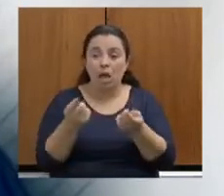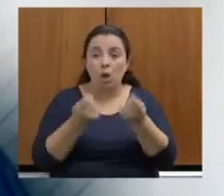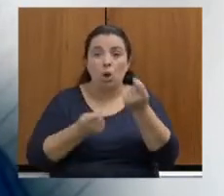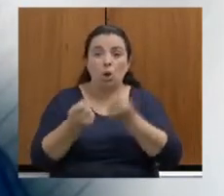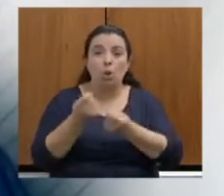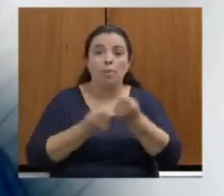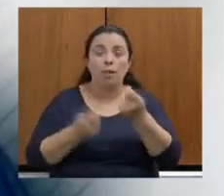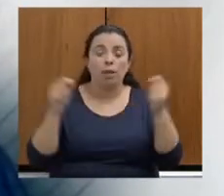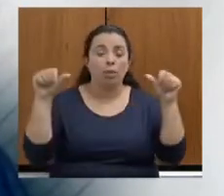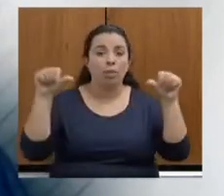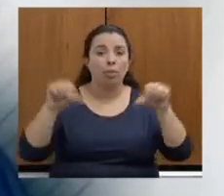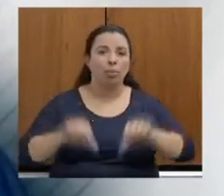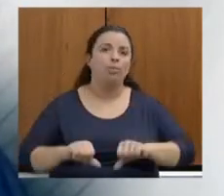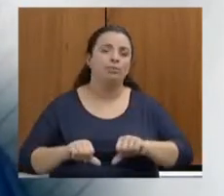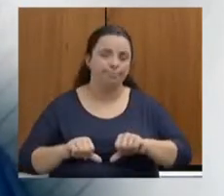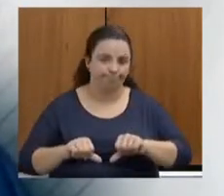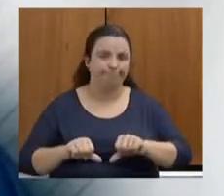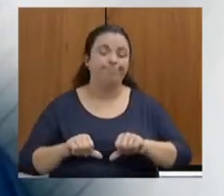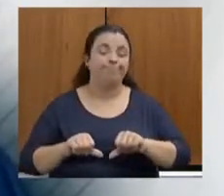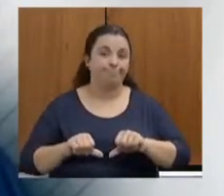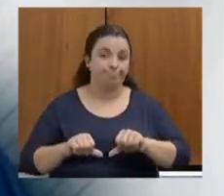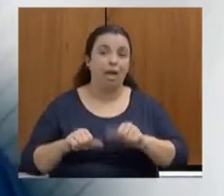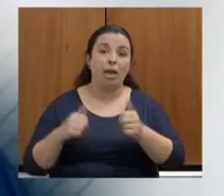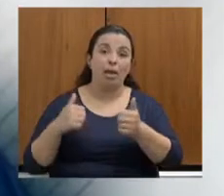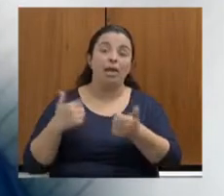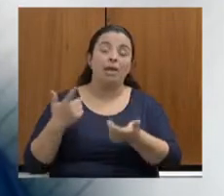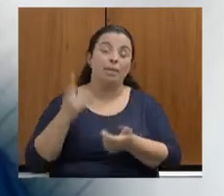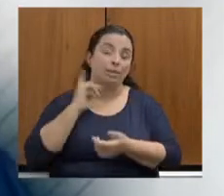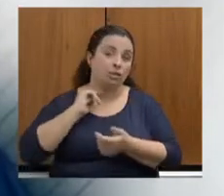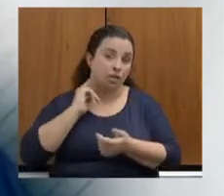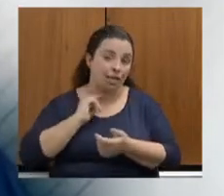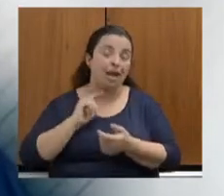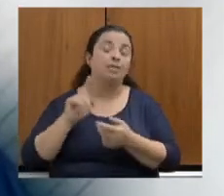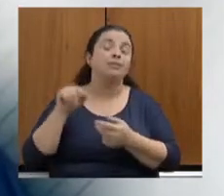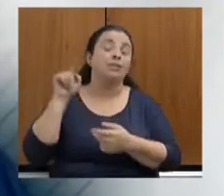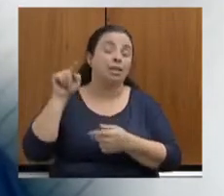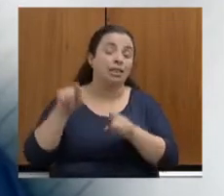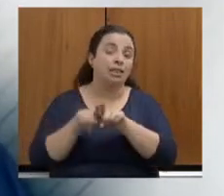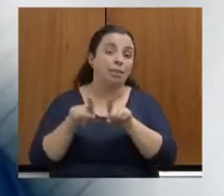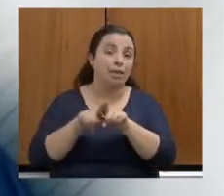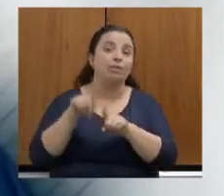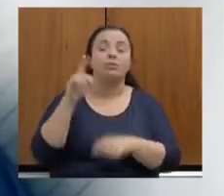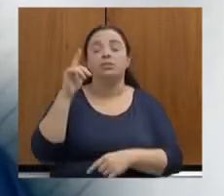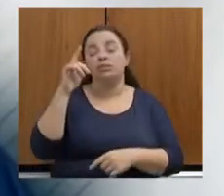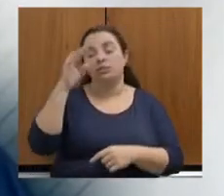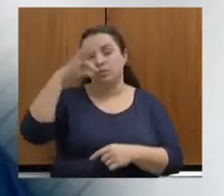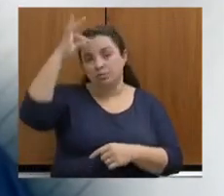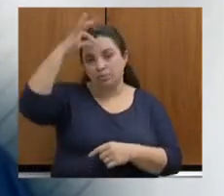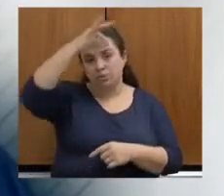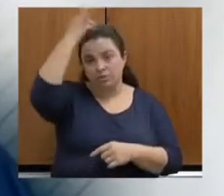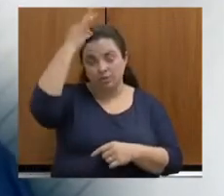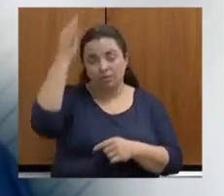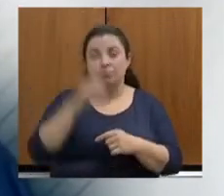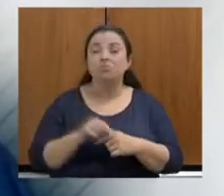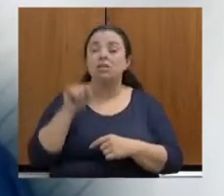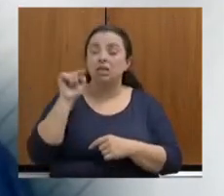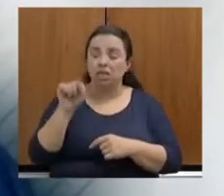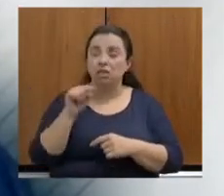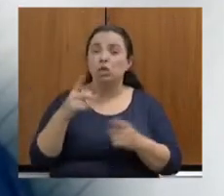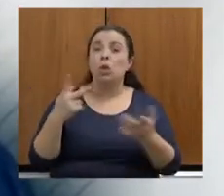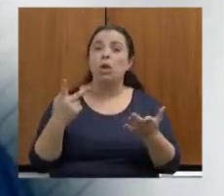e de Minas Gerais Esse é o cenário atual É um cenário que a dá um cenário muito